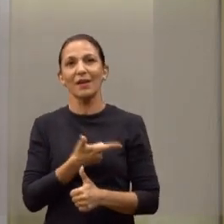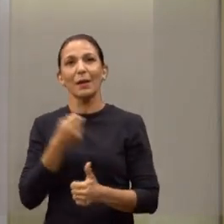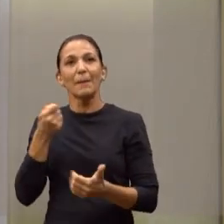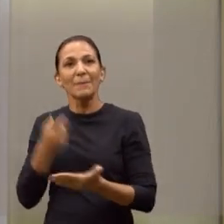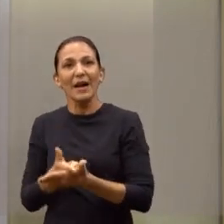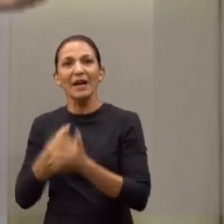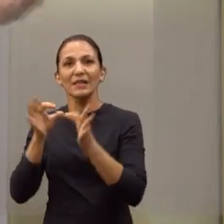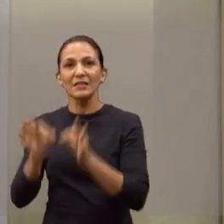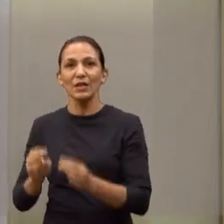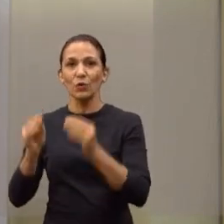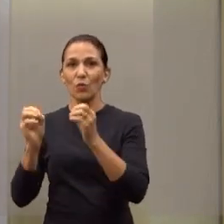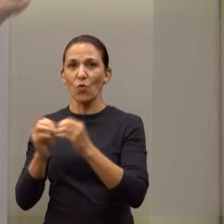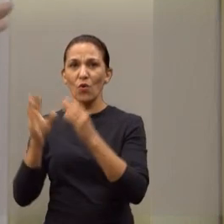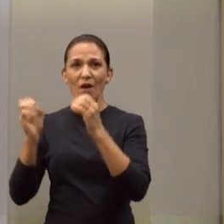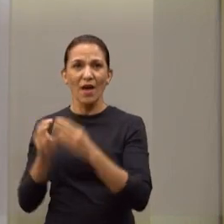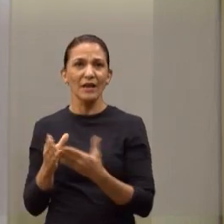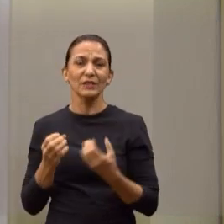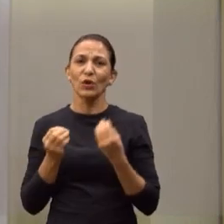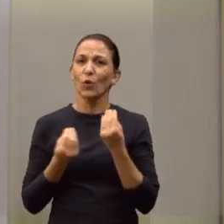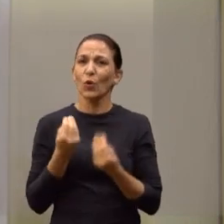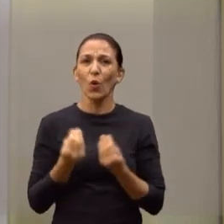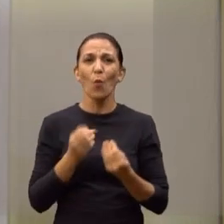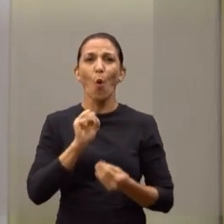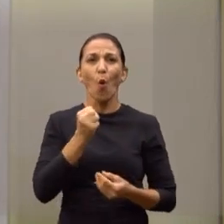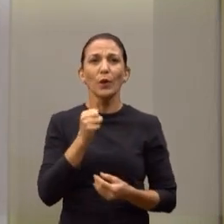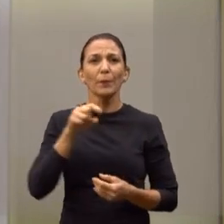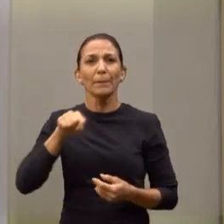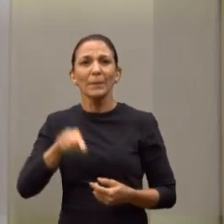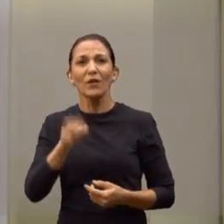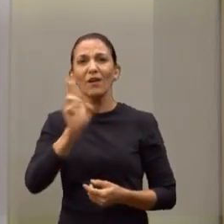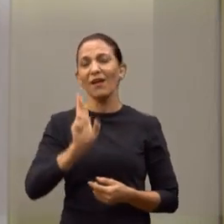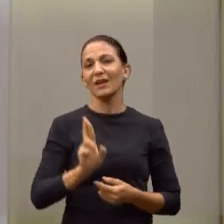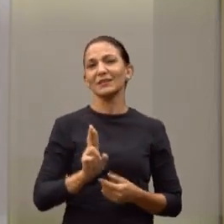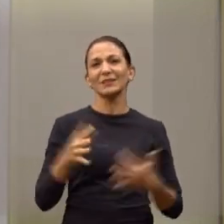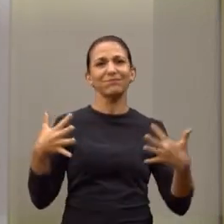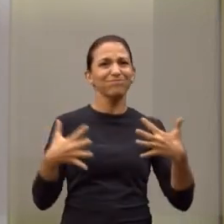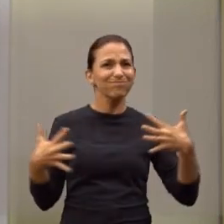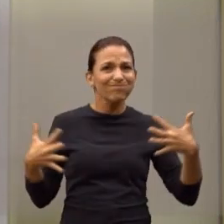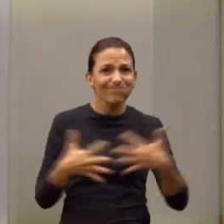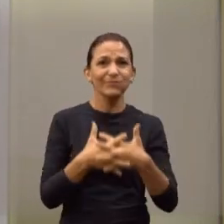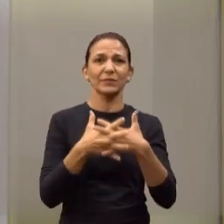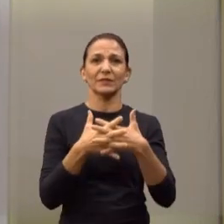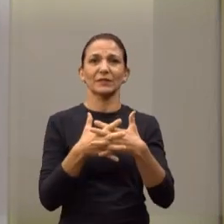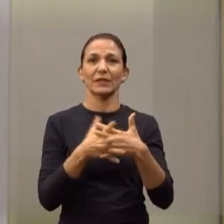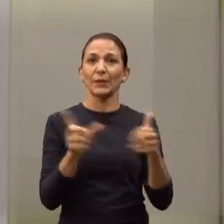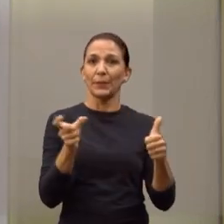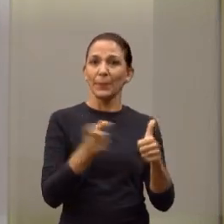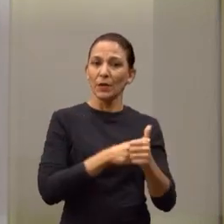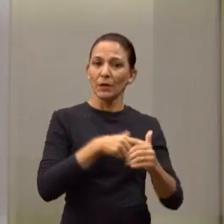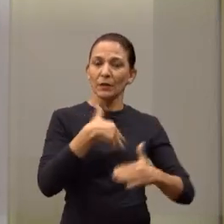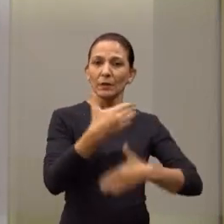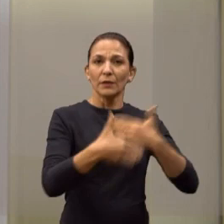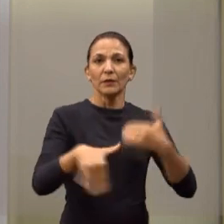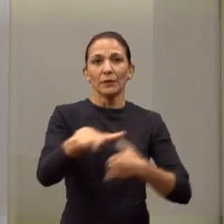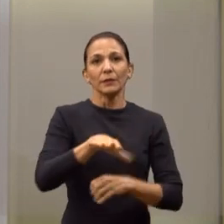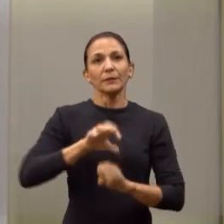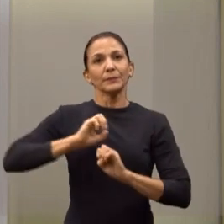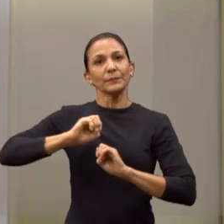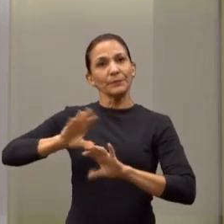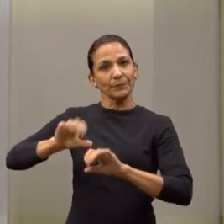diretamente sem virar precatória é isso tá r$ 8.000 enfim mas é complicado então é esse precatório que está gerando na educação